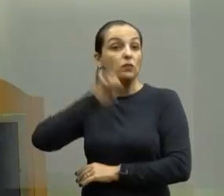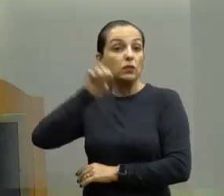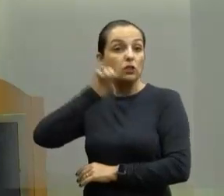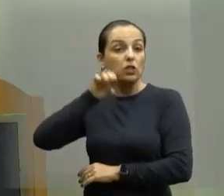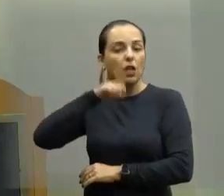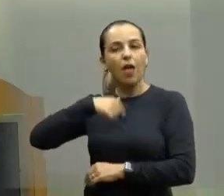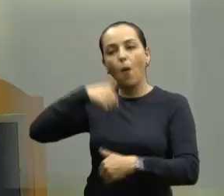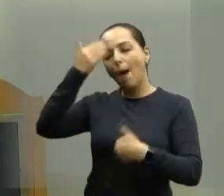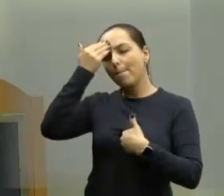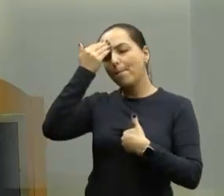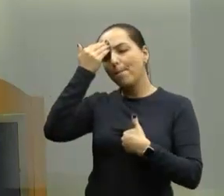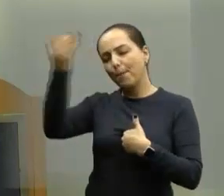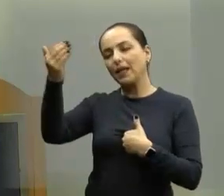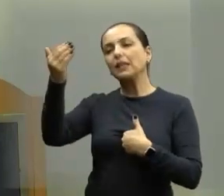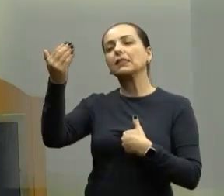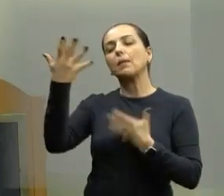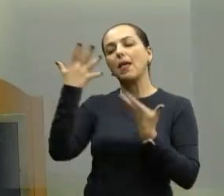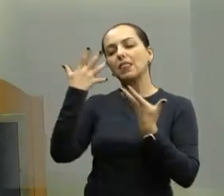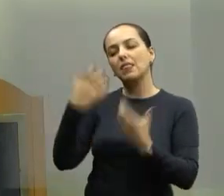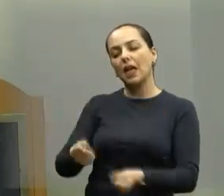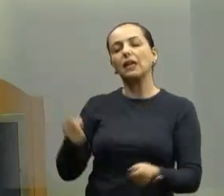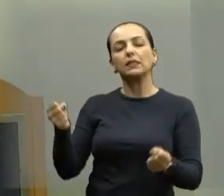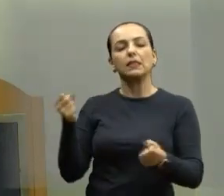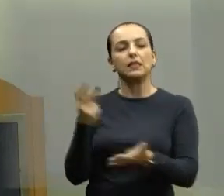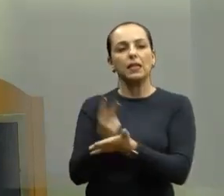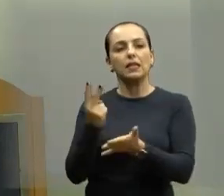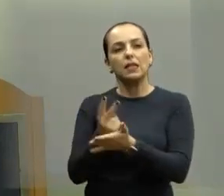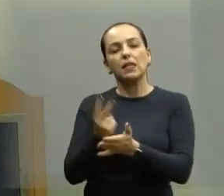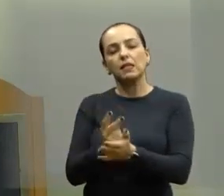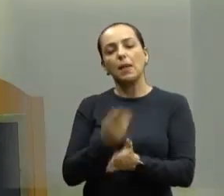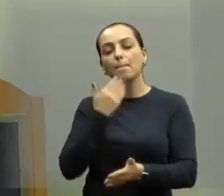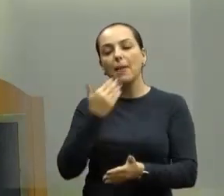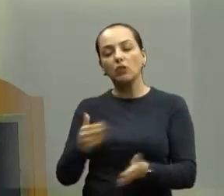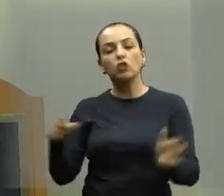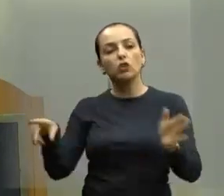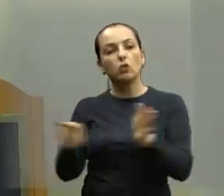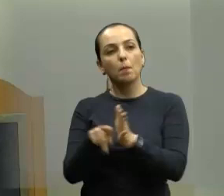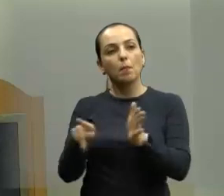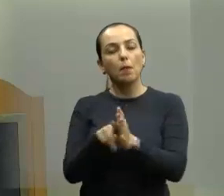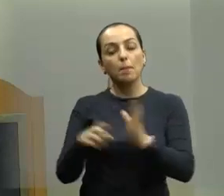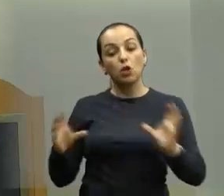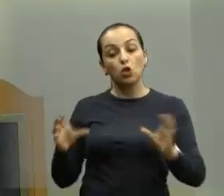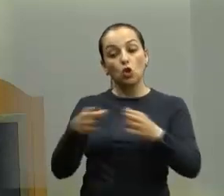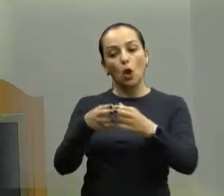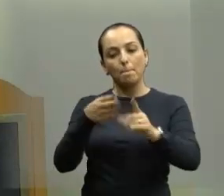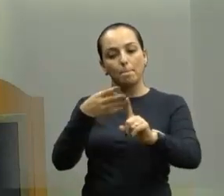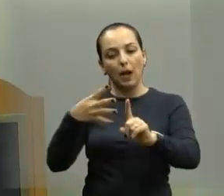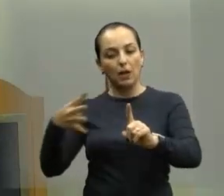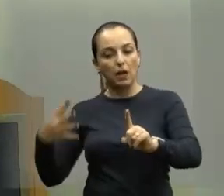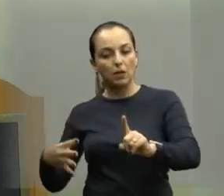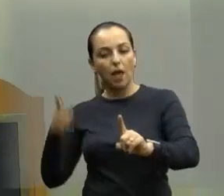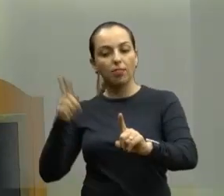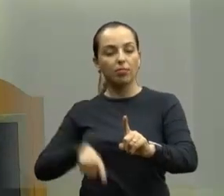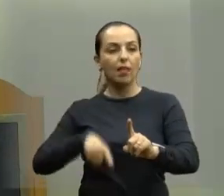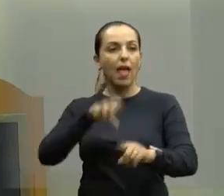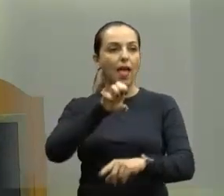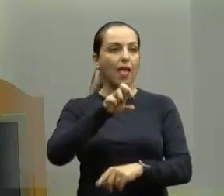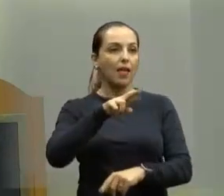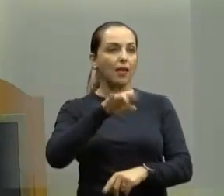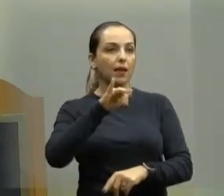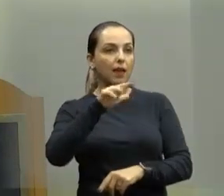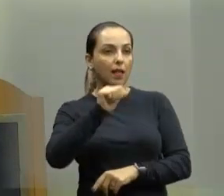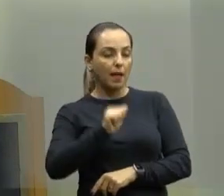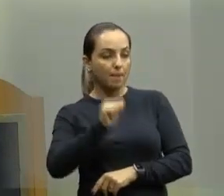por sempre atender nossas demandas da população LGBT por atender as demandas do nosso gabinete né em nome da é Mateus assessora de políticas